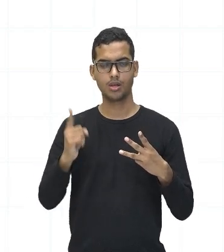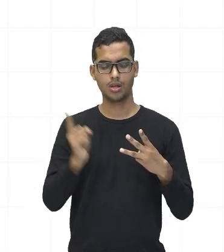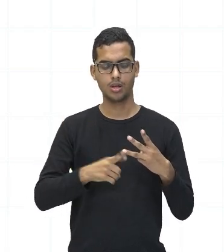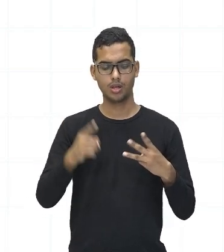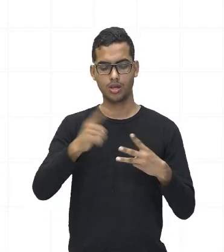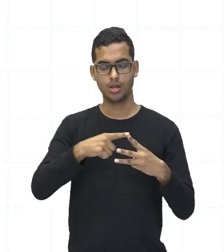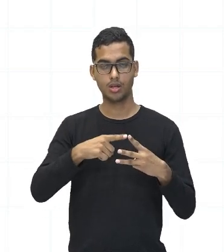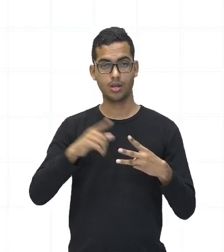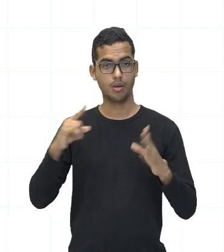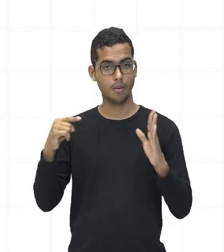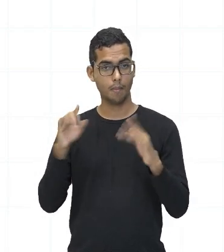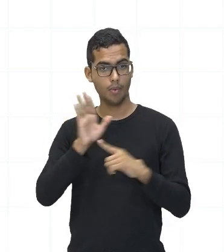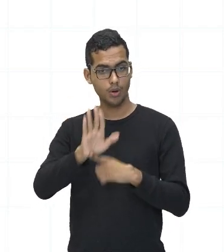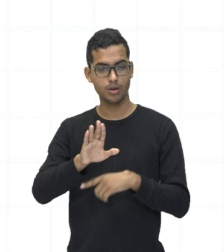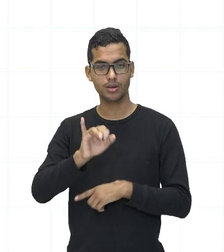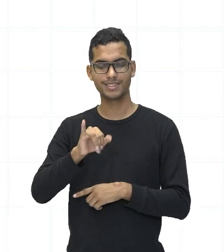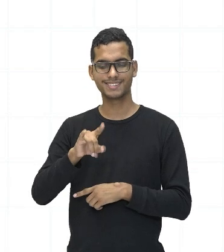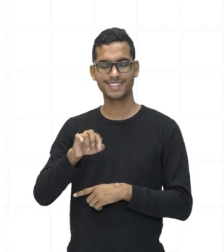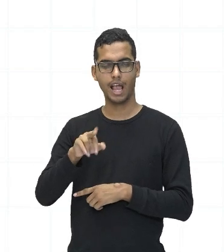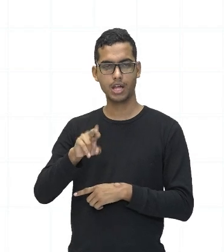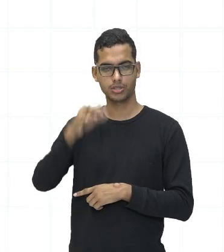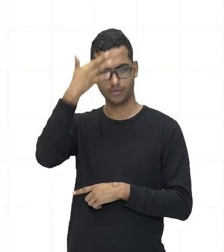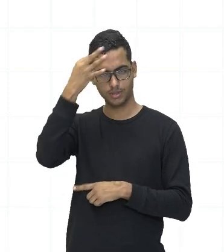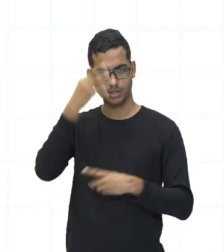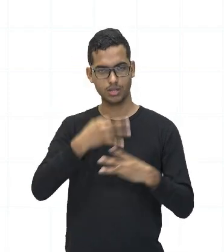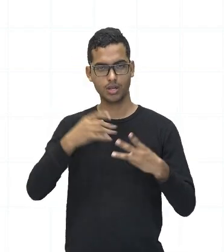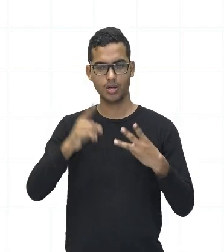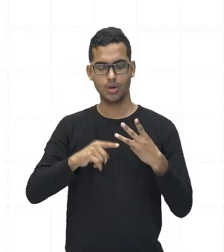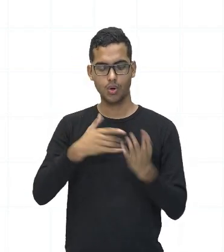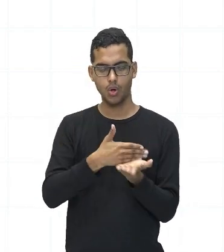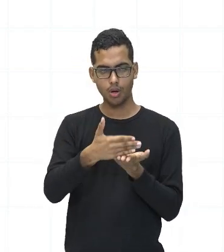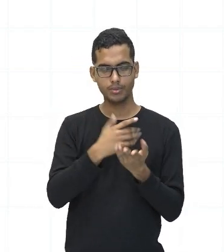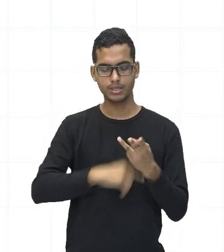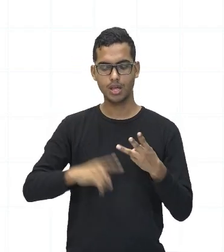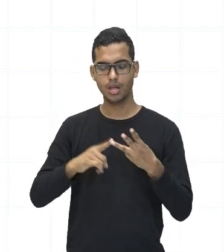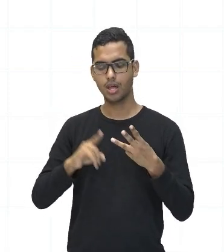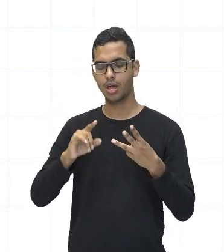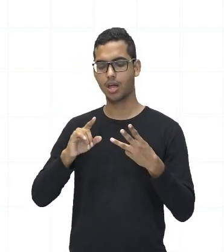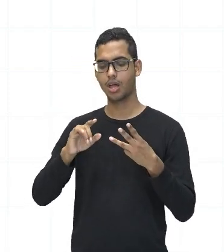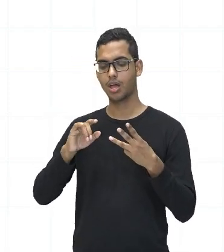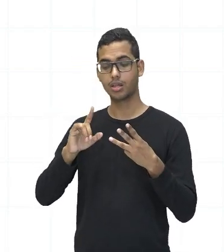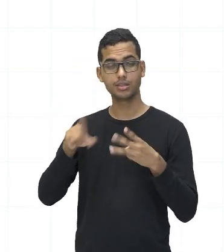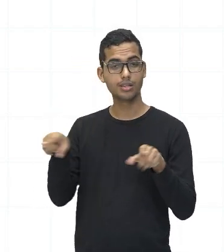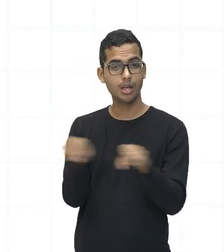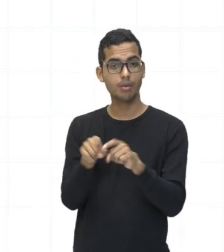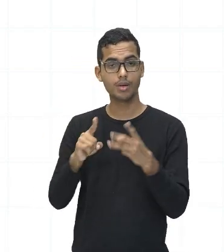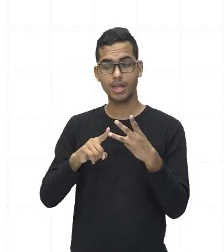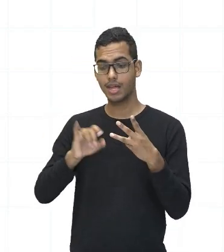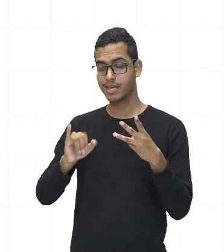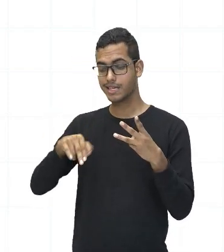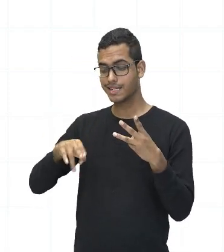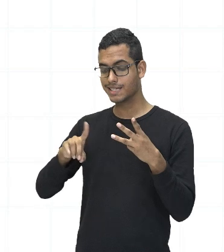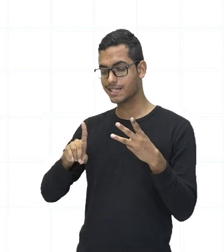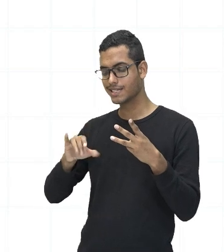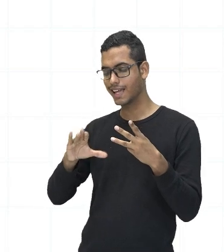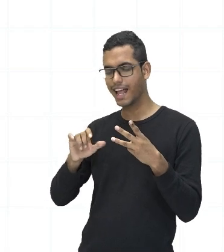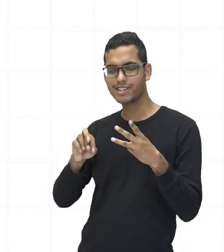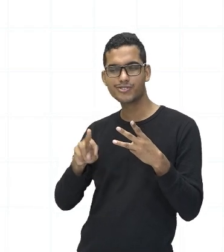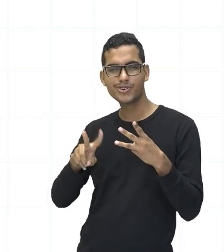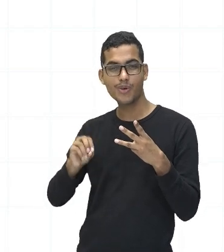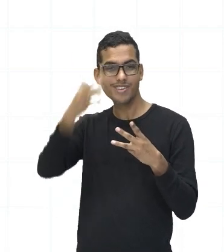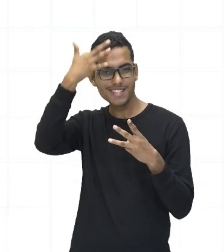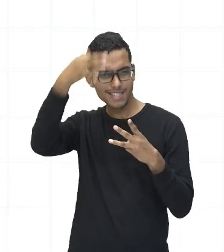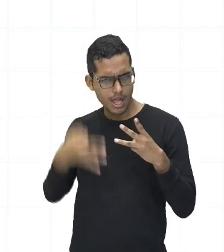por você, modo indicativo também. Eles, tanto o combateu como o começar, né? A mudança começa, eles não